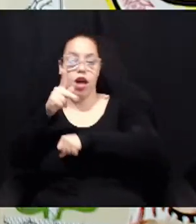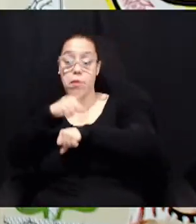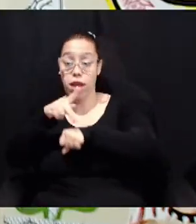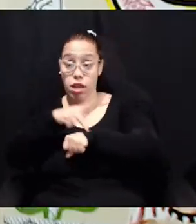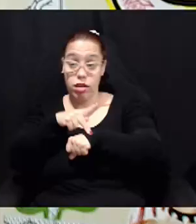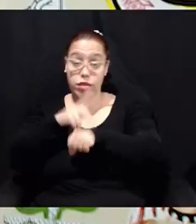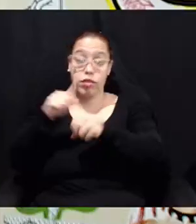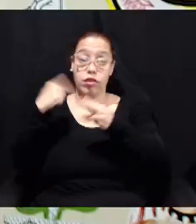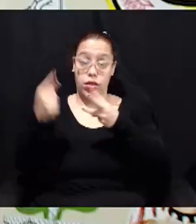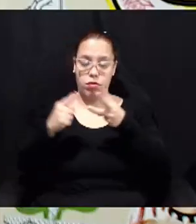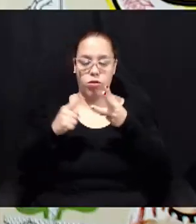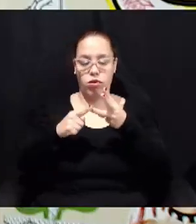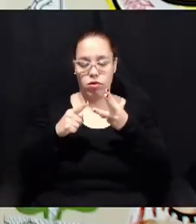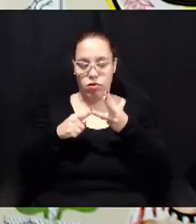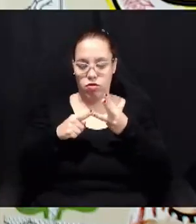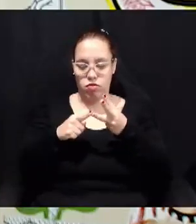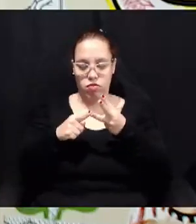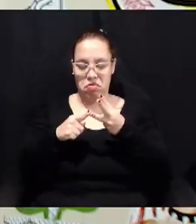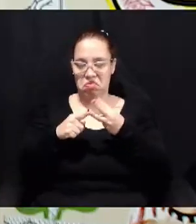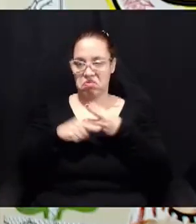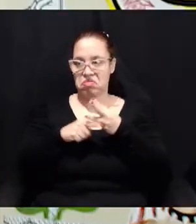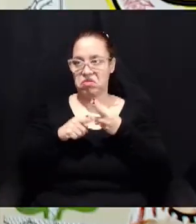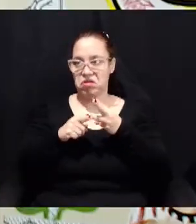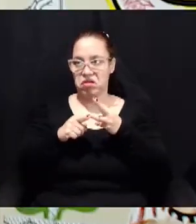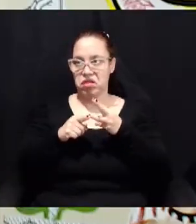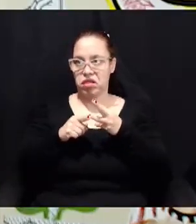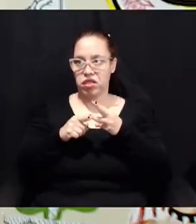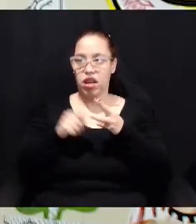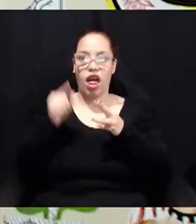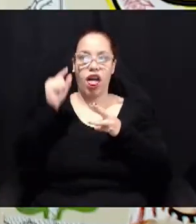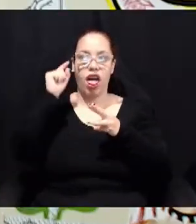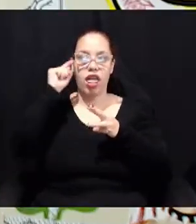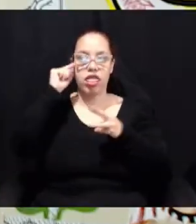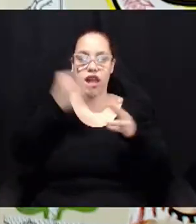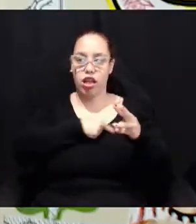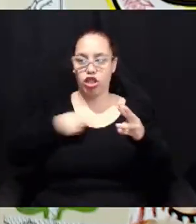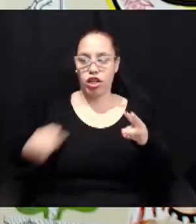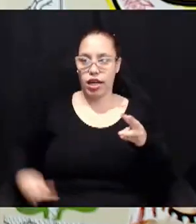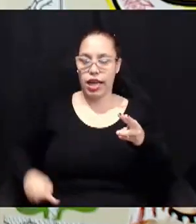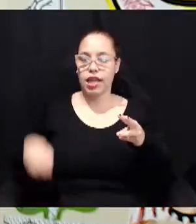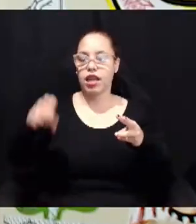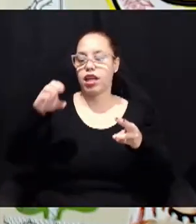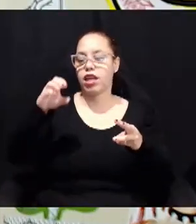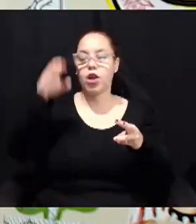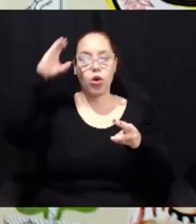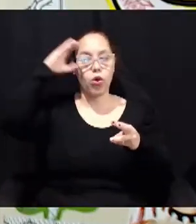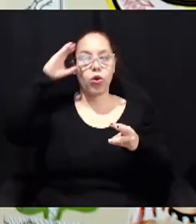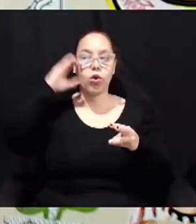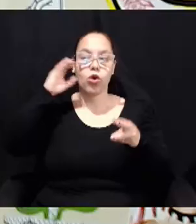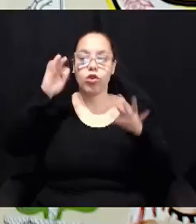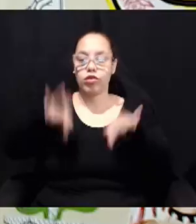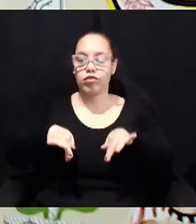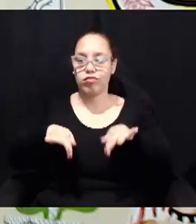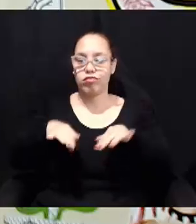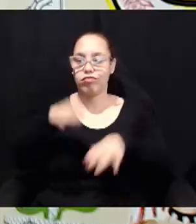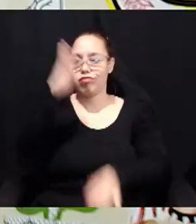tem quadrinhos até chineses e coreanos e só no final da lista que você tem os quadrinhos